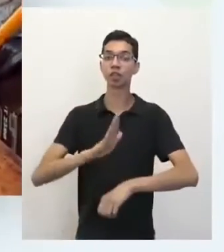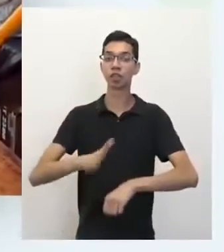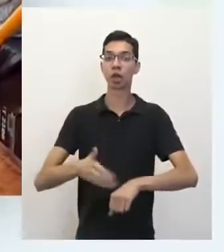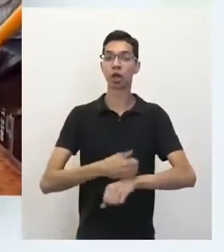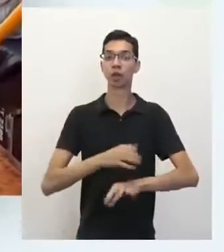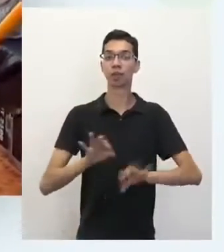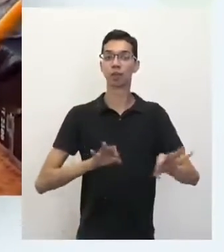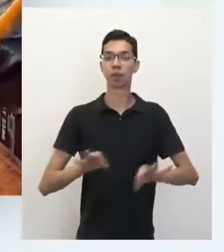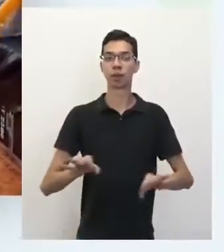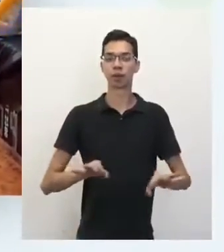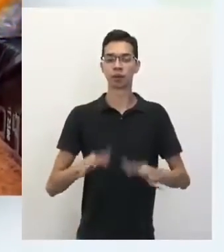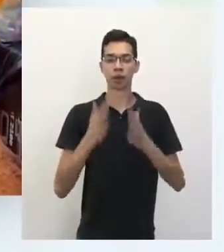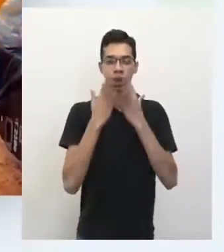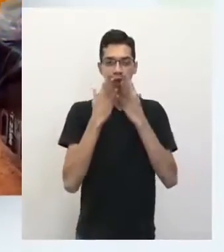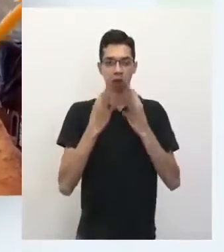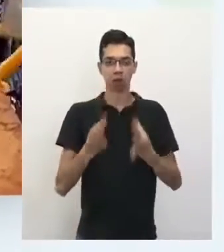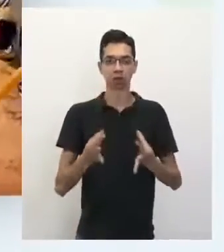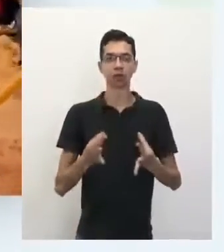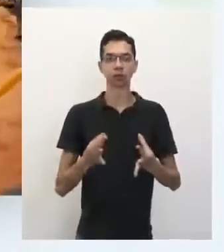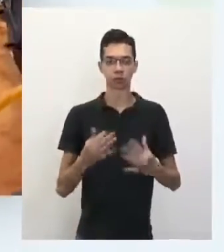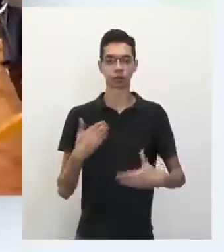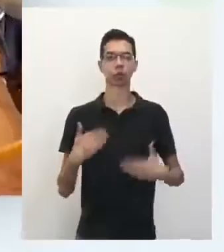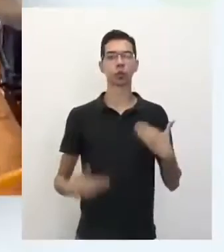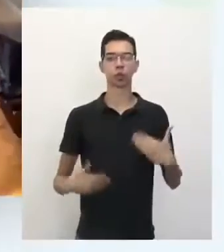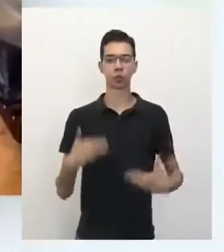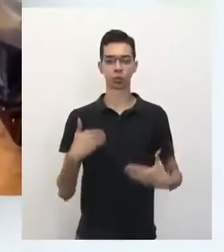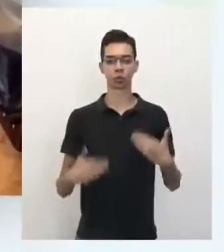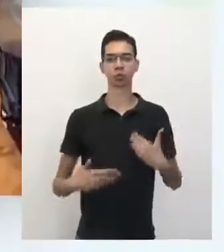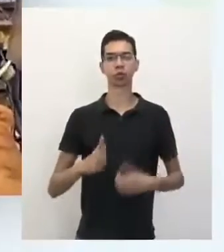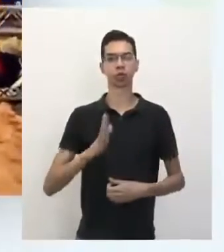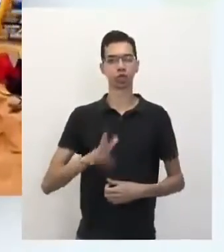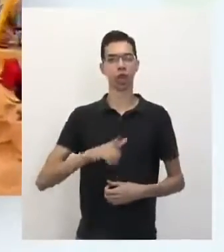muita concentração e preparo físico.